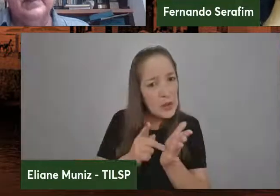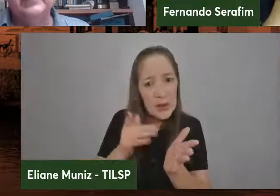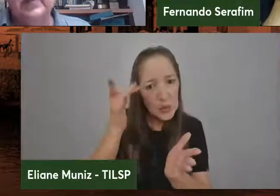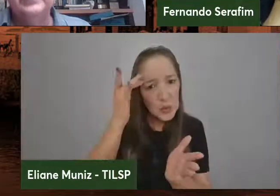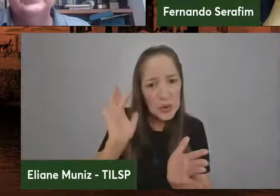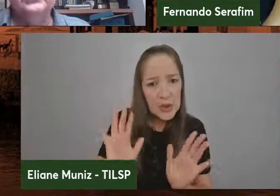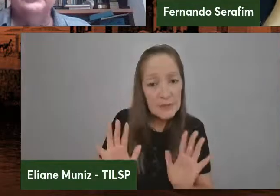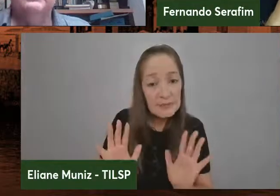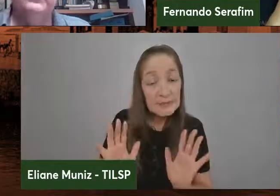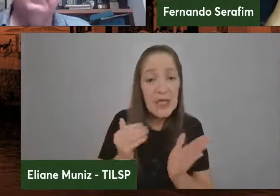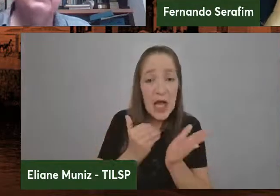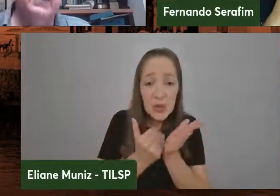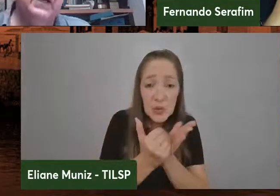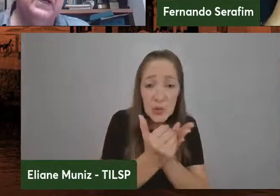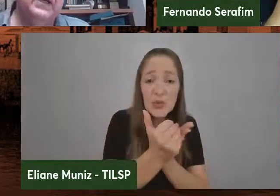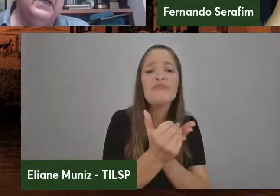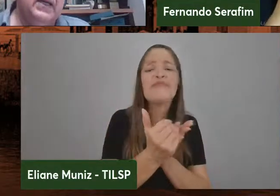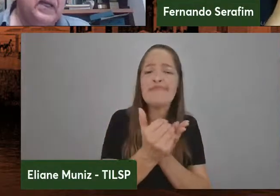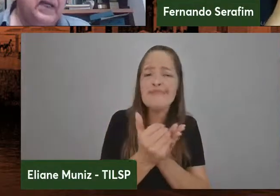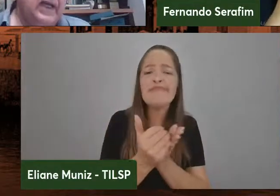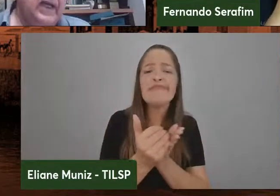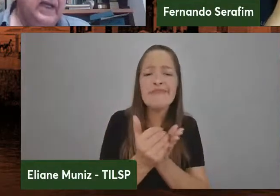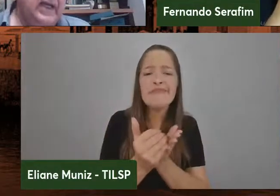sei. Desde o início foi uma...